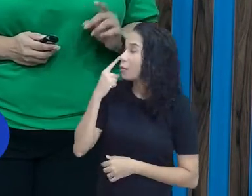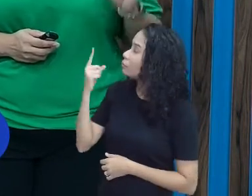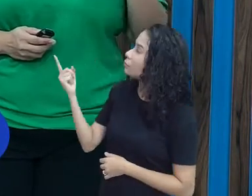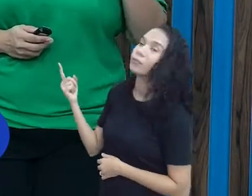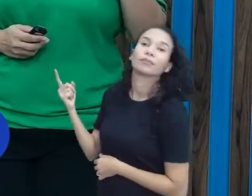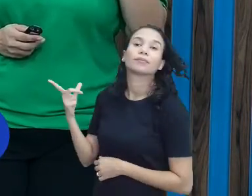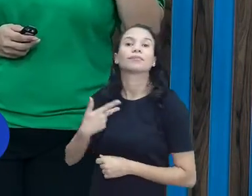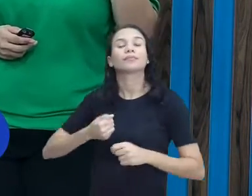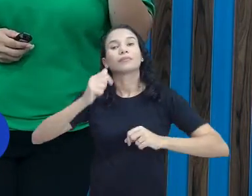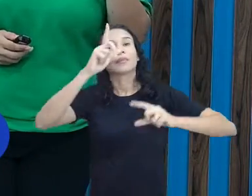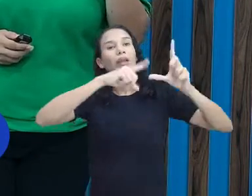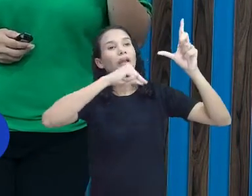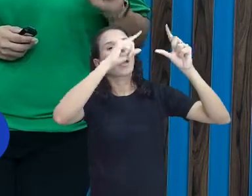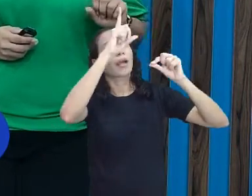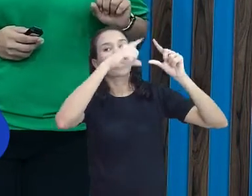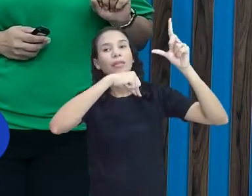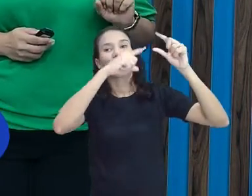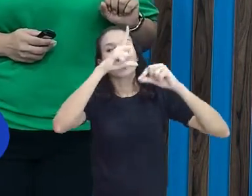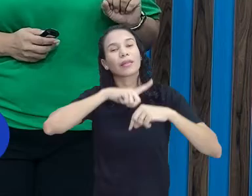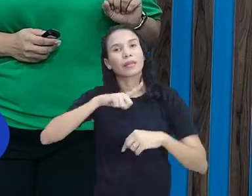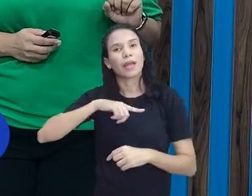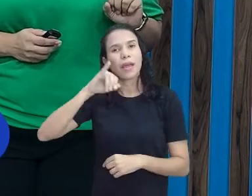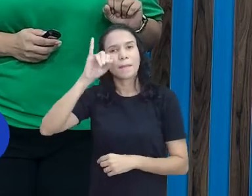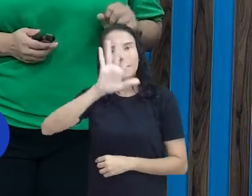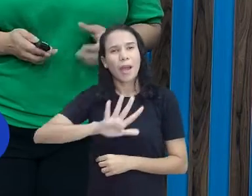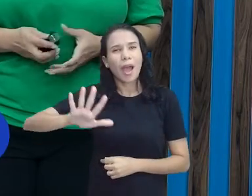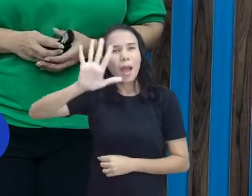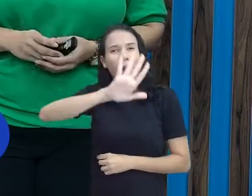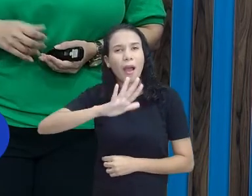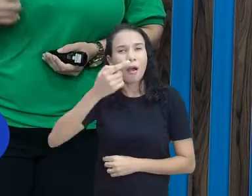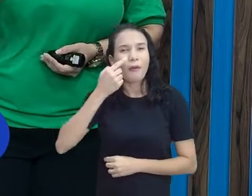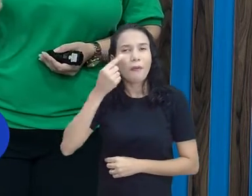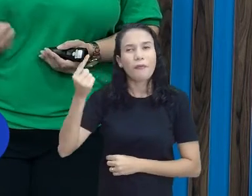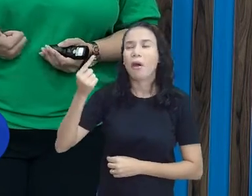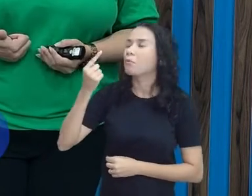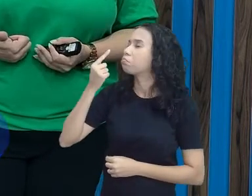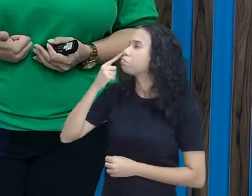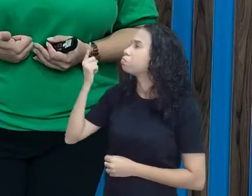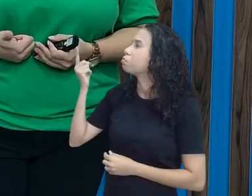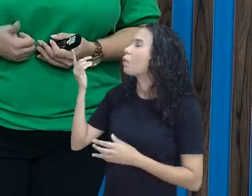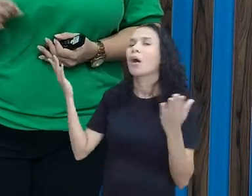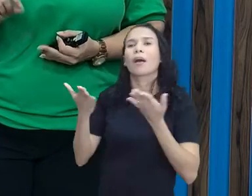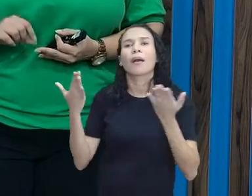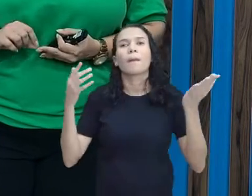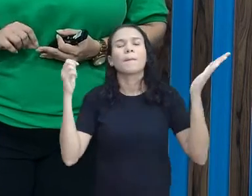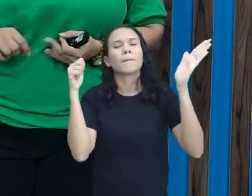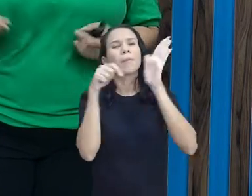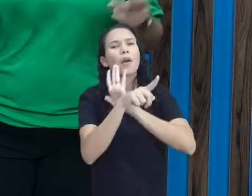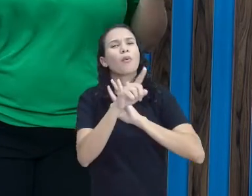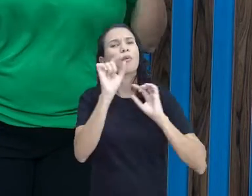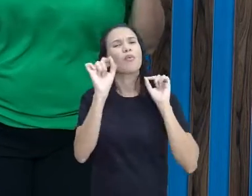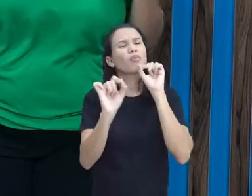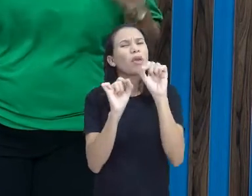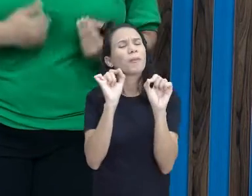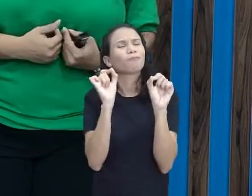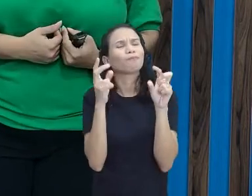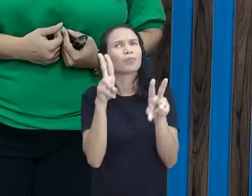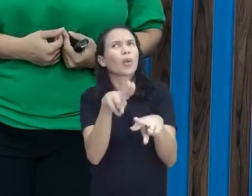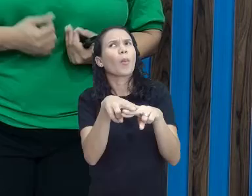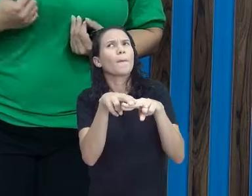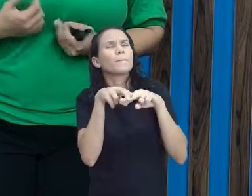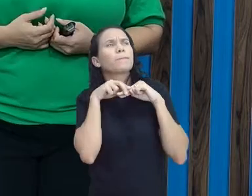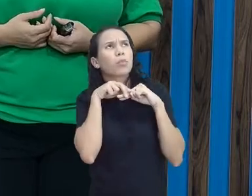estrelas, eu coloquei essa imagem aí para vocês. E eu queria fazer uma perguntinha. Veja só. Por